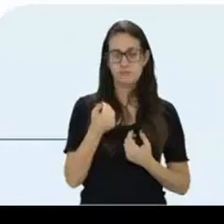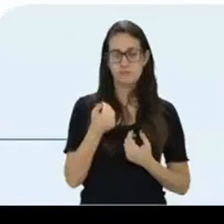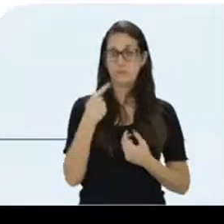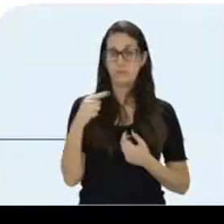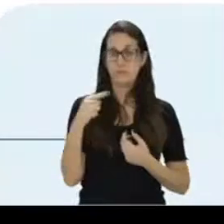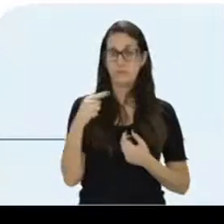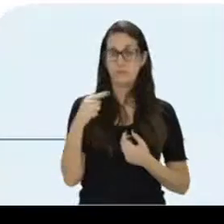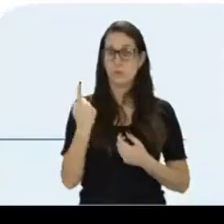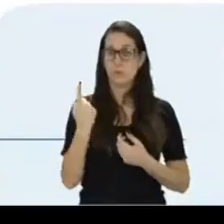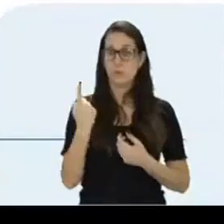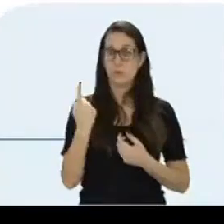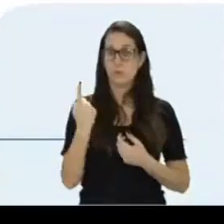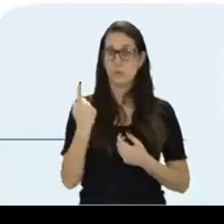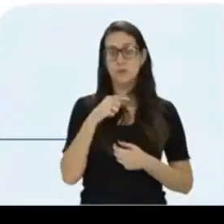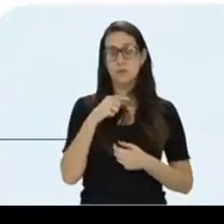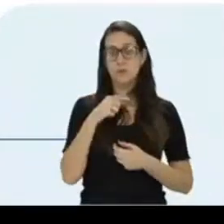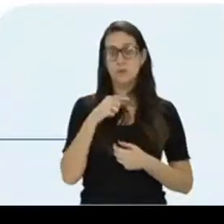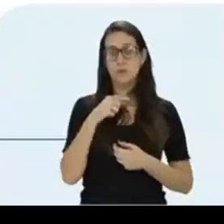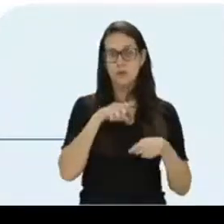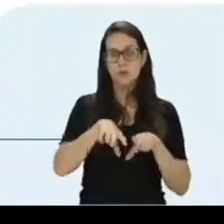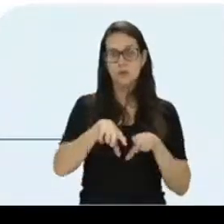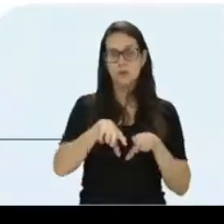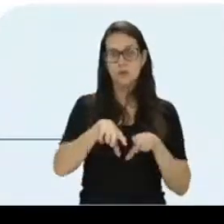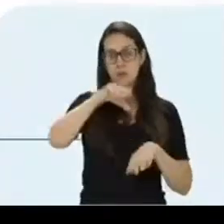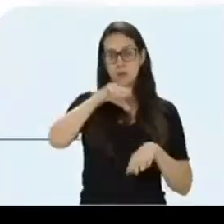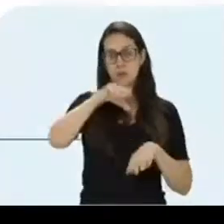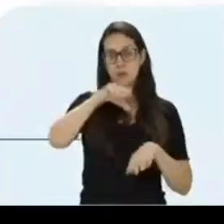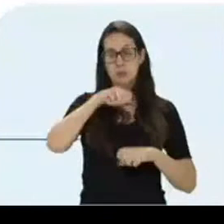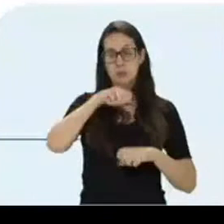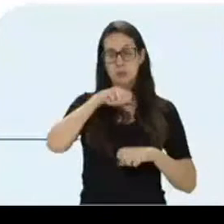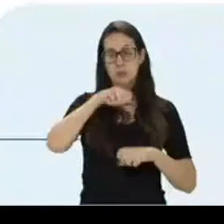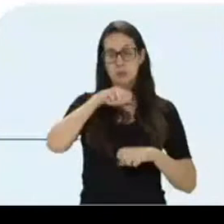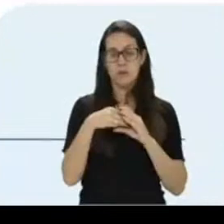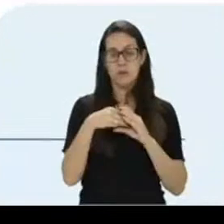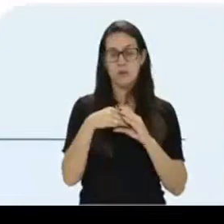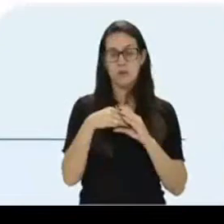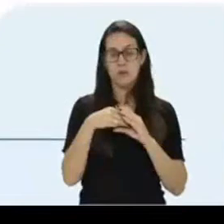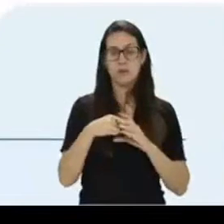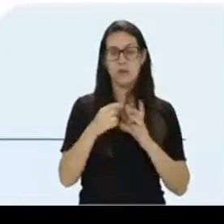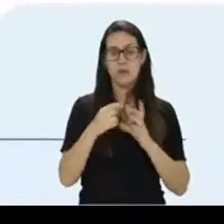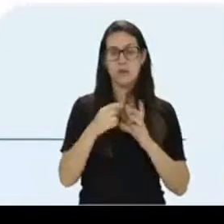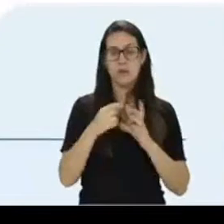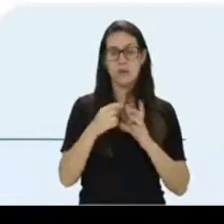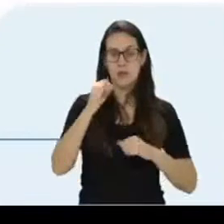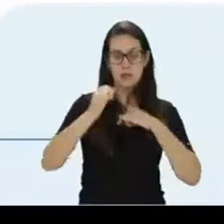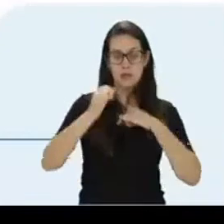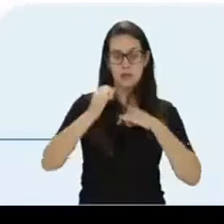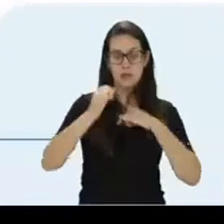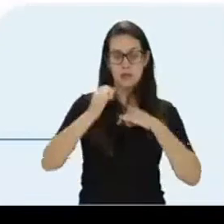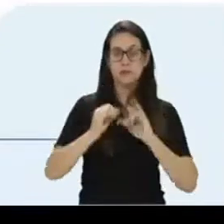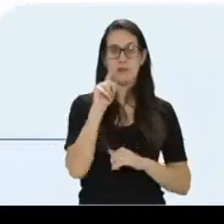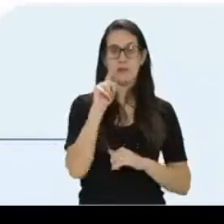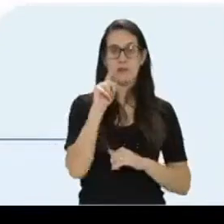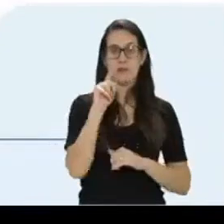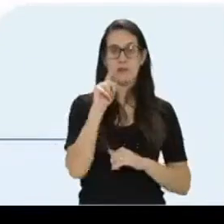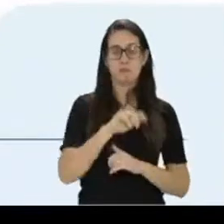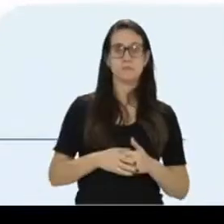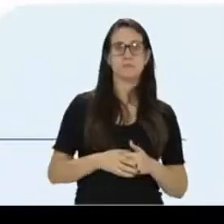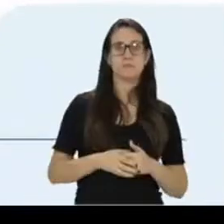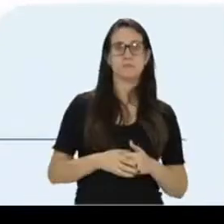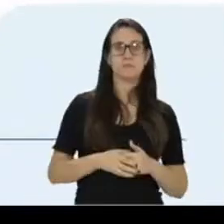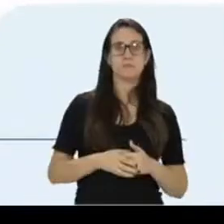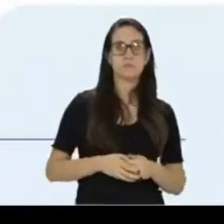depende de respiração celular para obtenção de energia. Então, ela possui as duas organelas dentro da sua célula. E eu